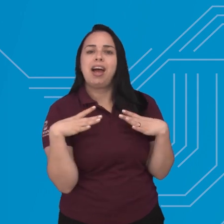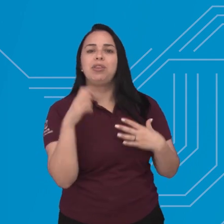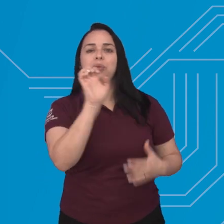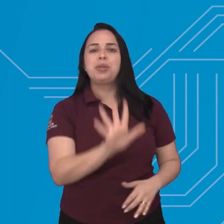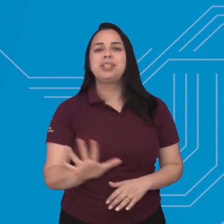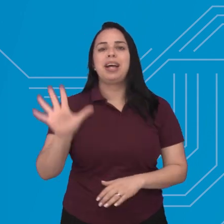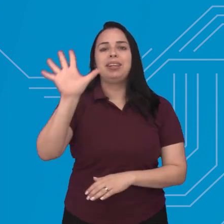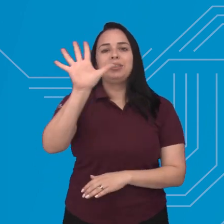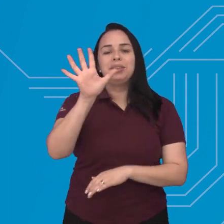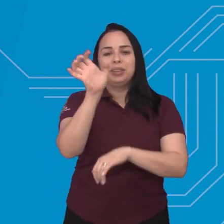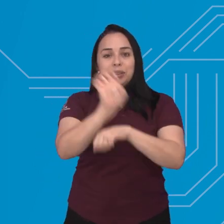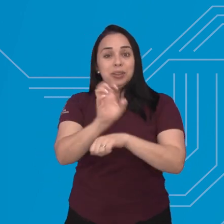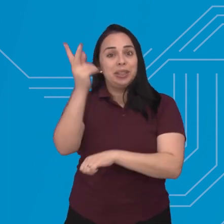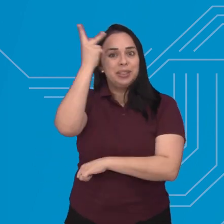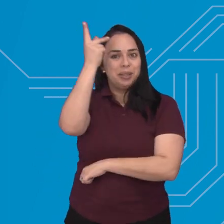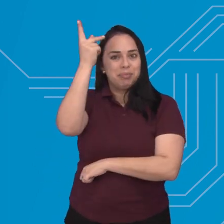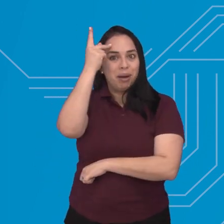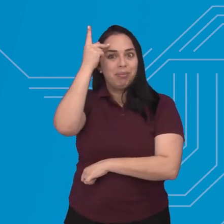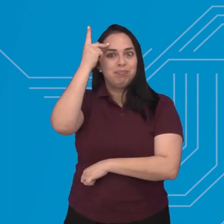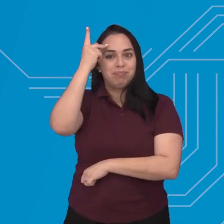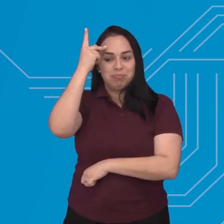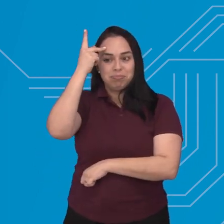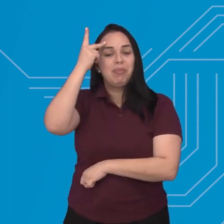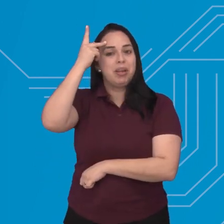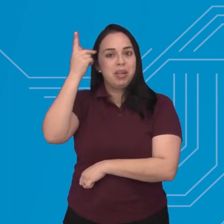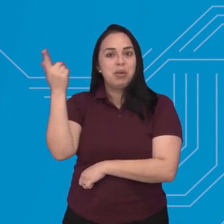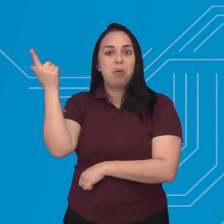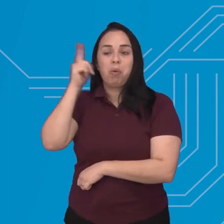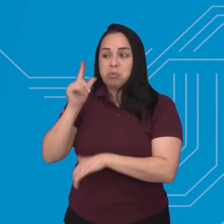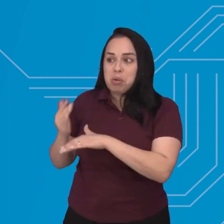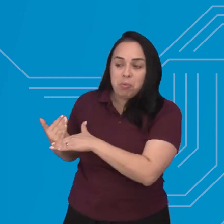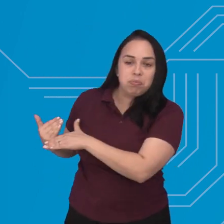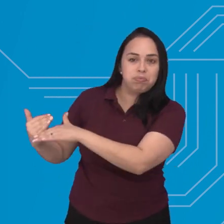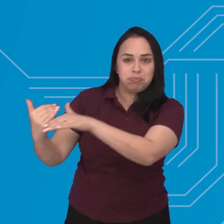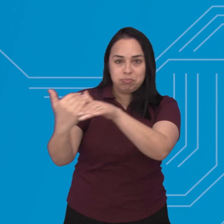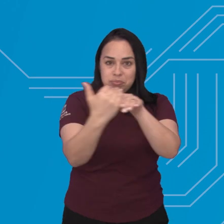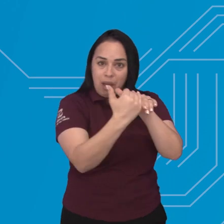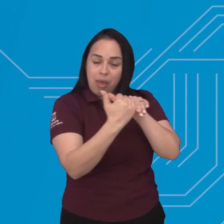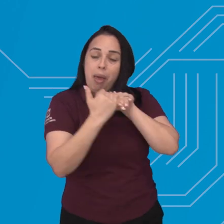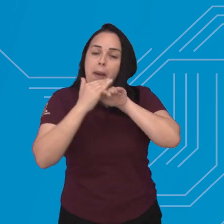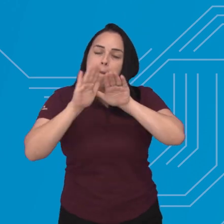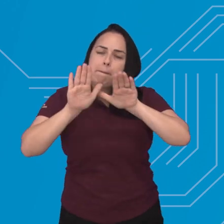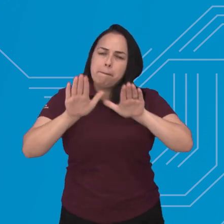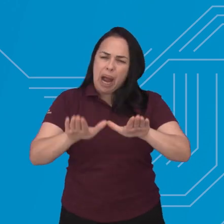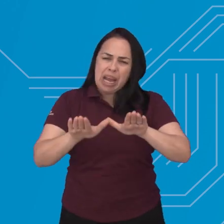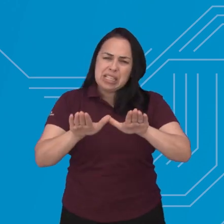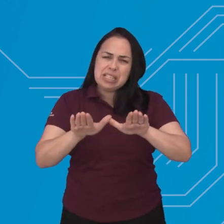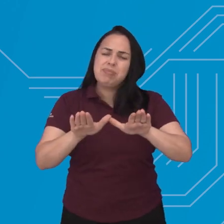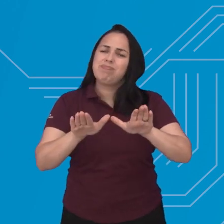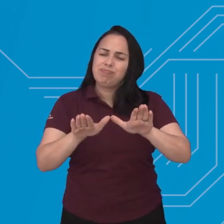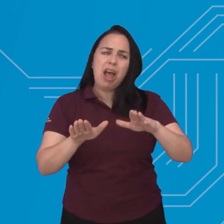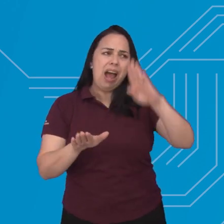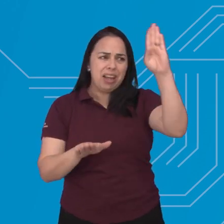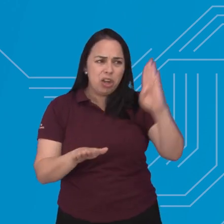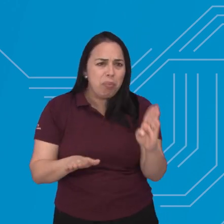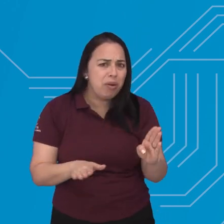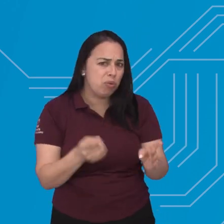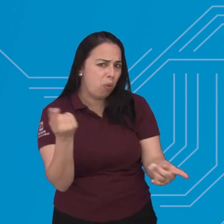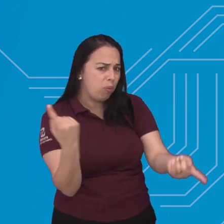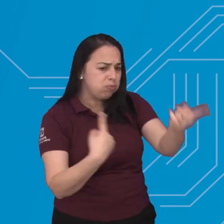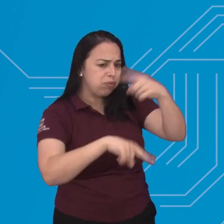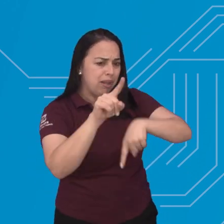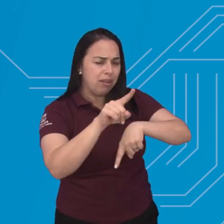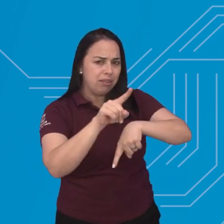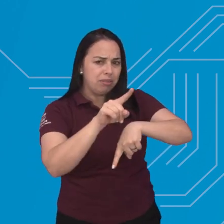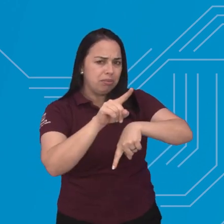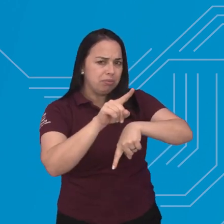em todo o estado de São Paulo, o que é um avanço histórico na promoção da igualdade racial. Mas, afinal de contas, o Brasil